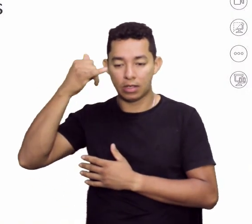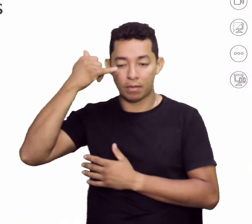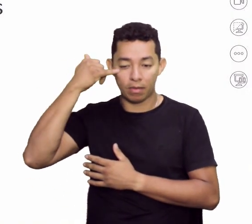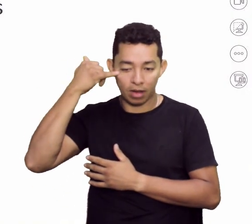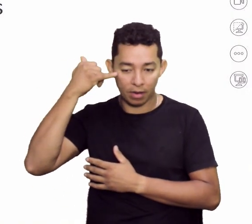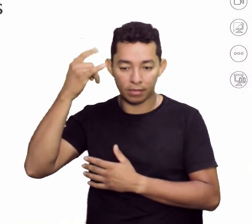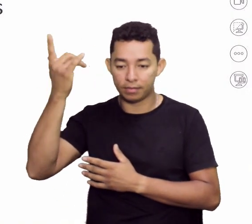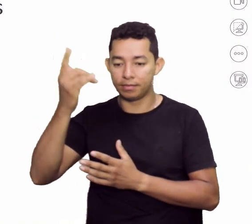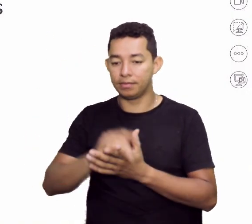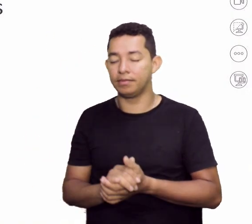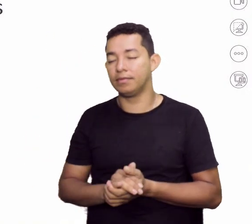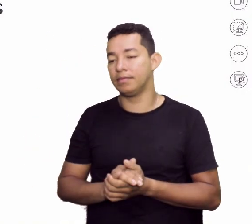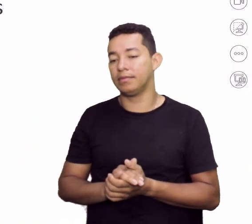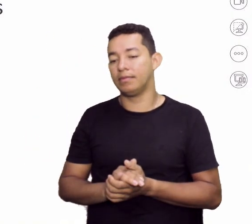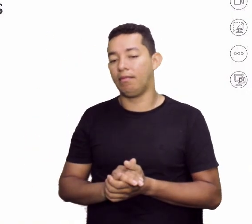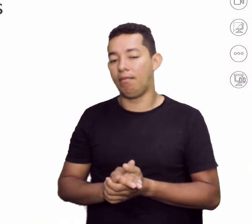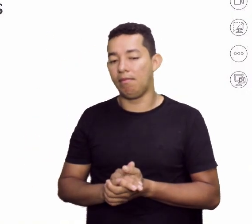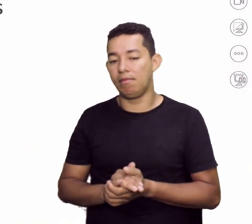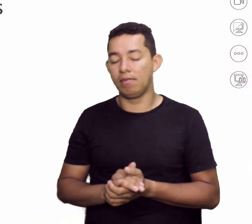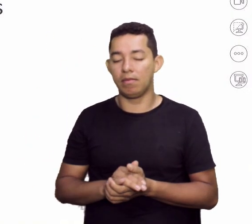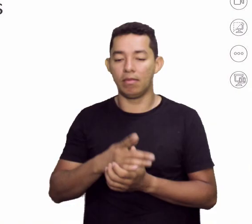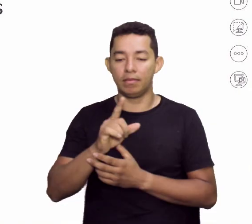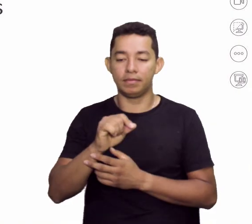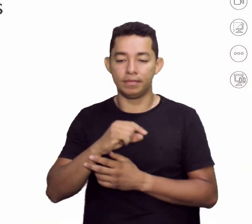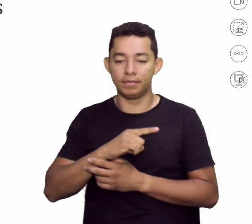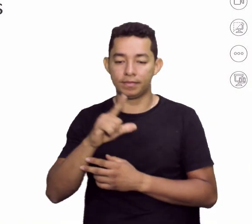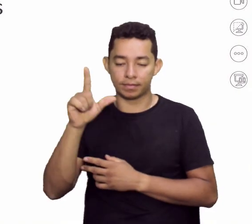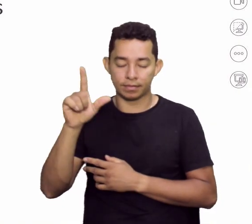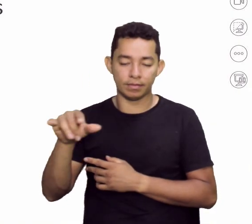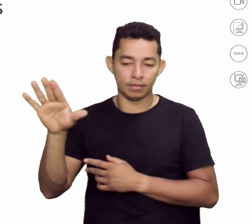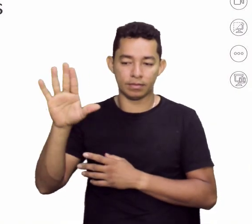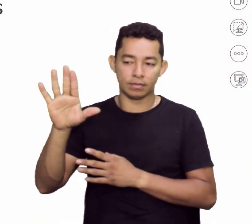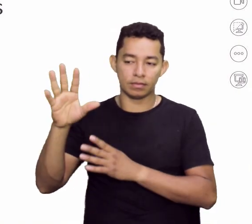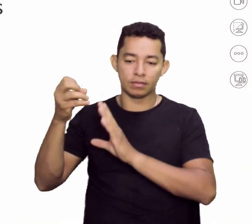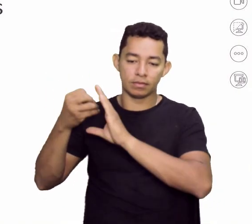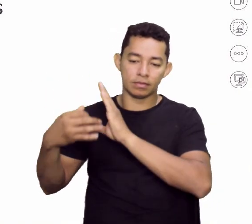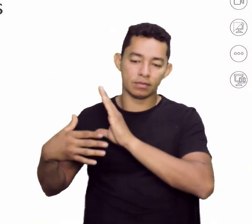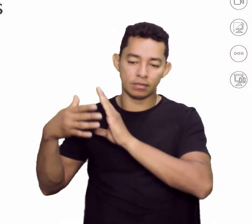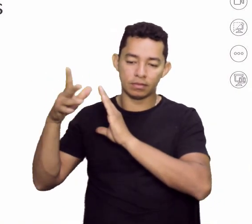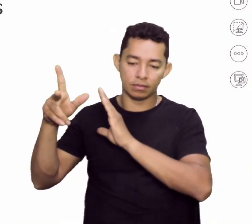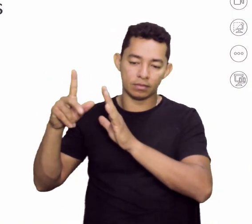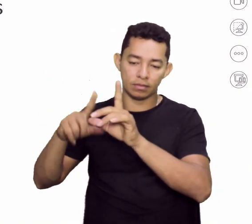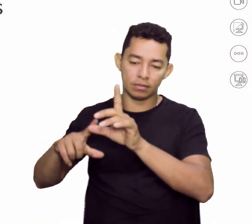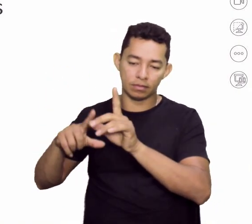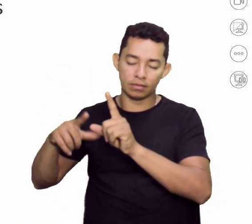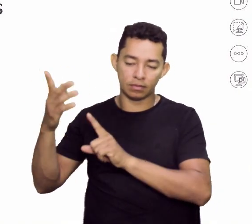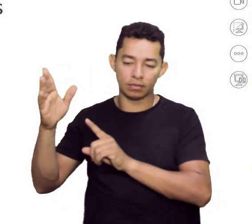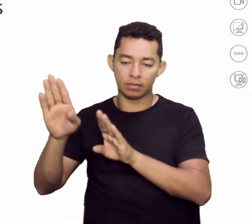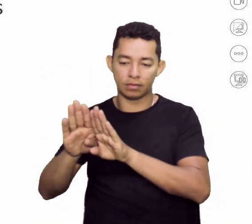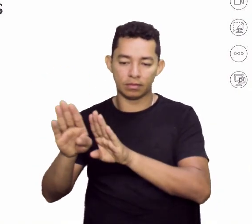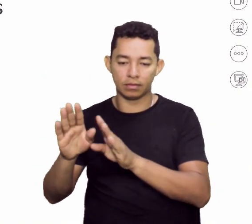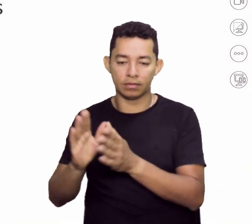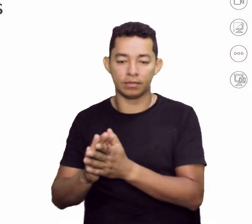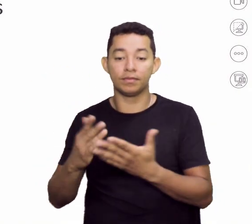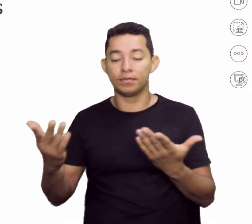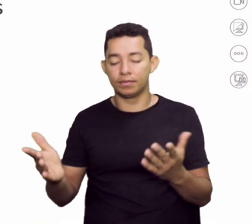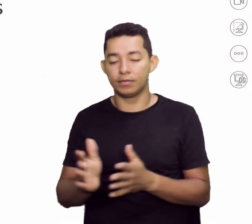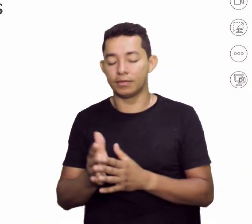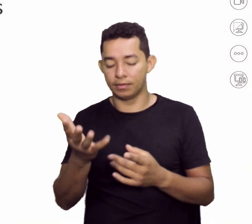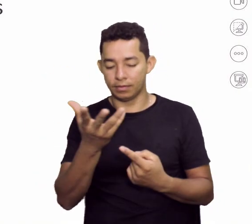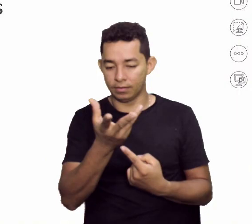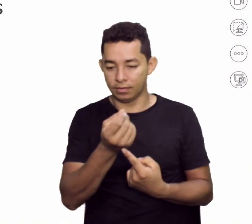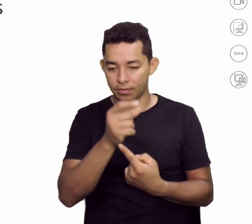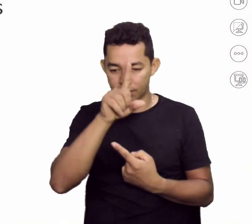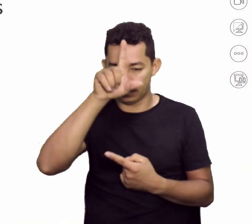desenhos, aqueles caracteres, aqueles ideogramas. Então, a arte egípcia nasceu ligada à religiosidade,